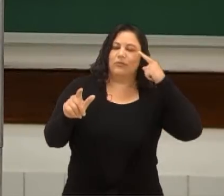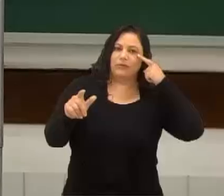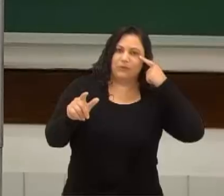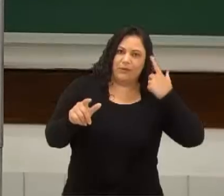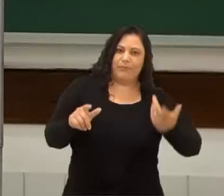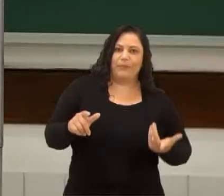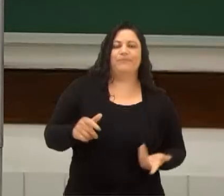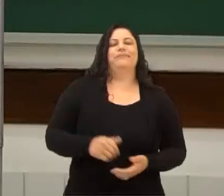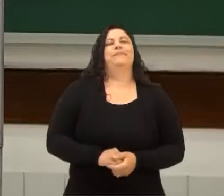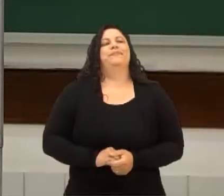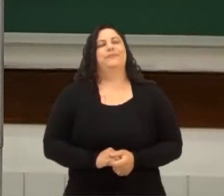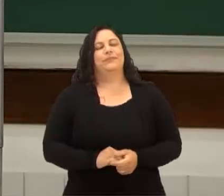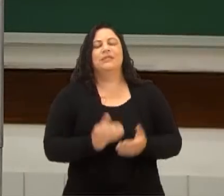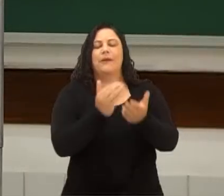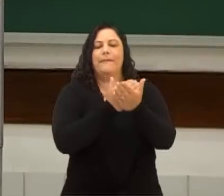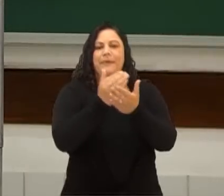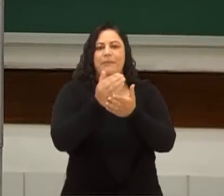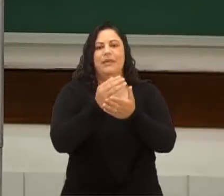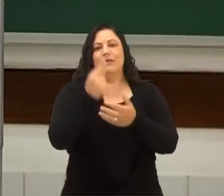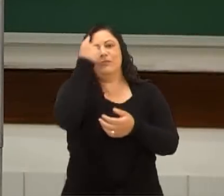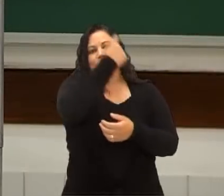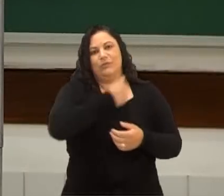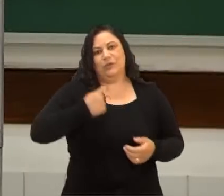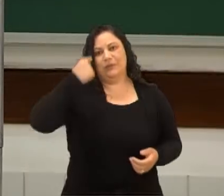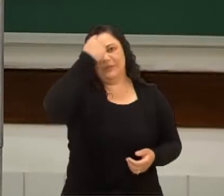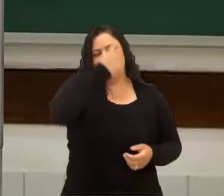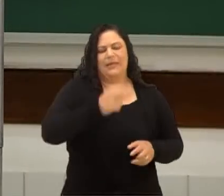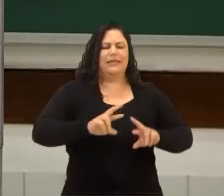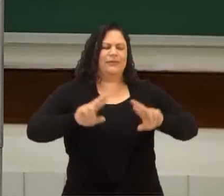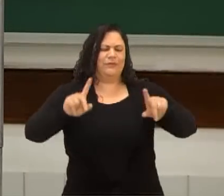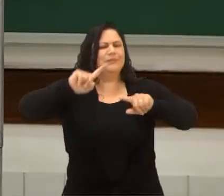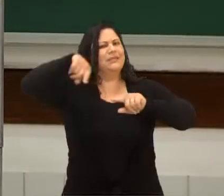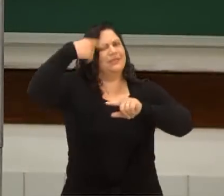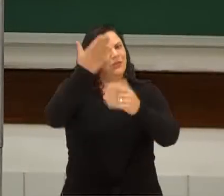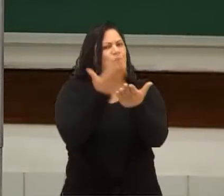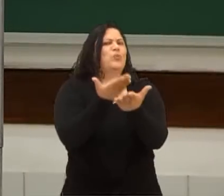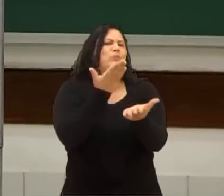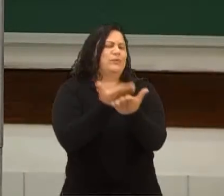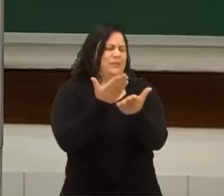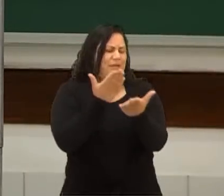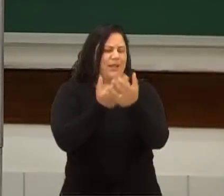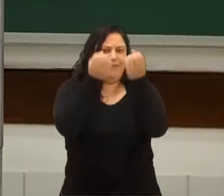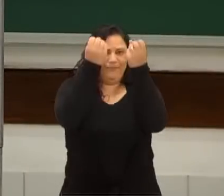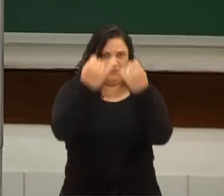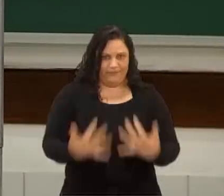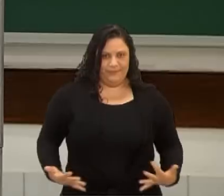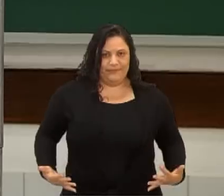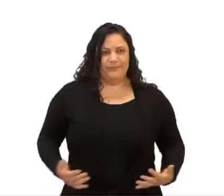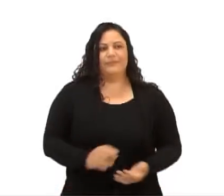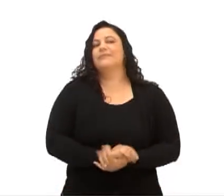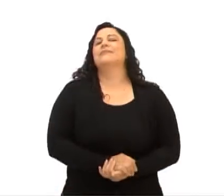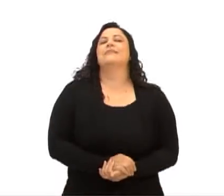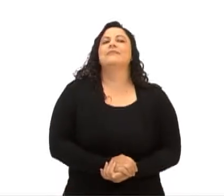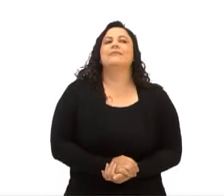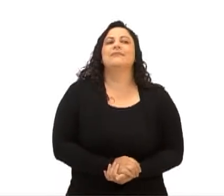de horas, que isso é um assunto para a próxima aula, para outra aula, a aula de fusos horários. Bom, outra consequência do